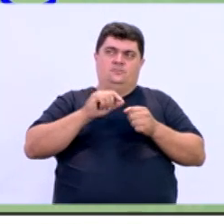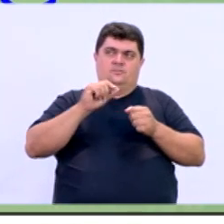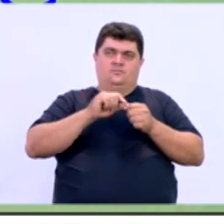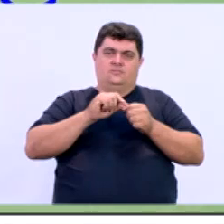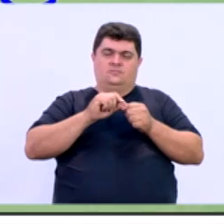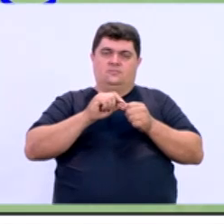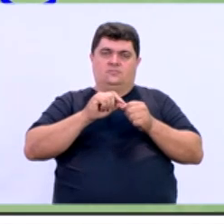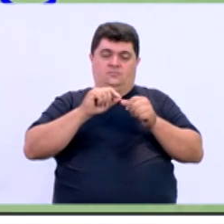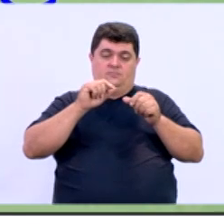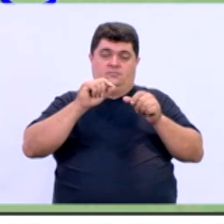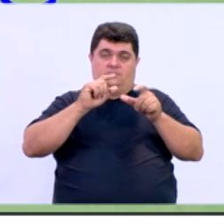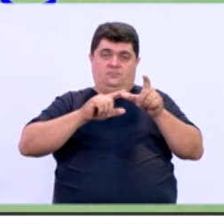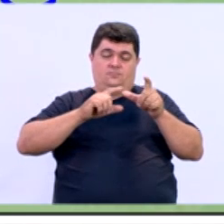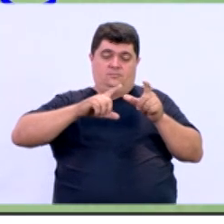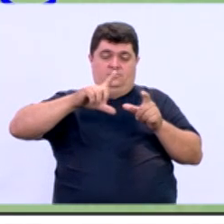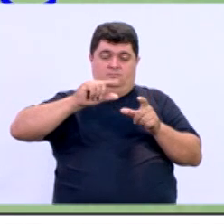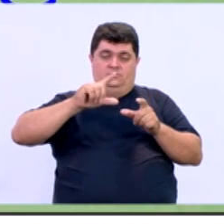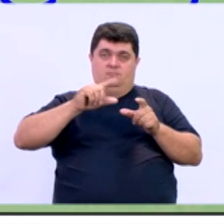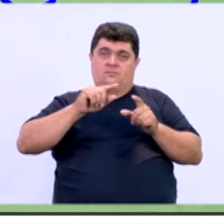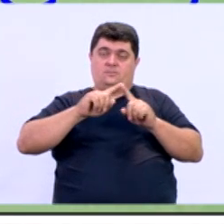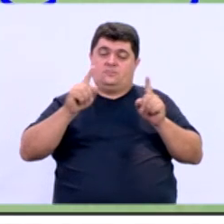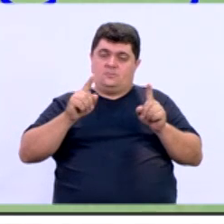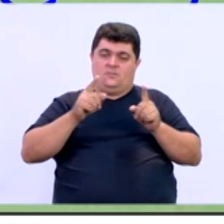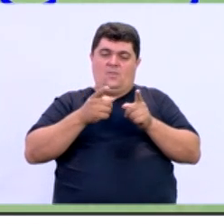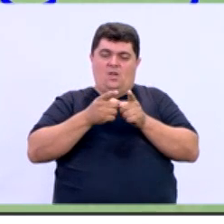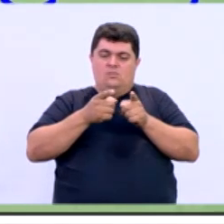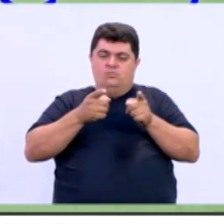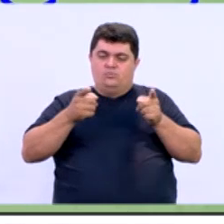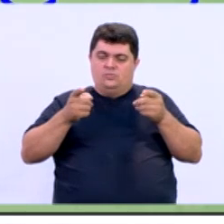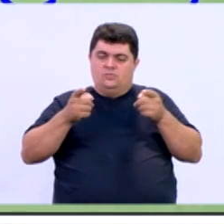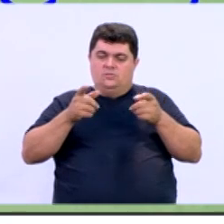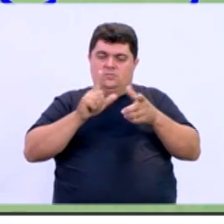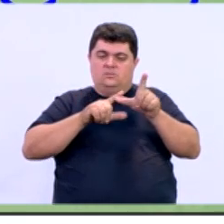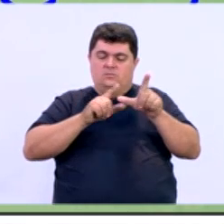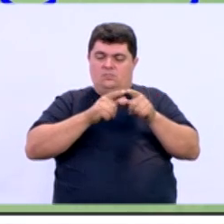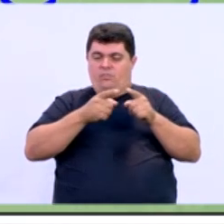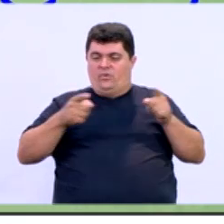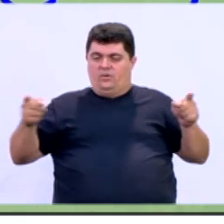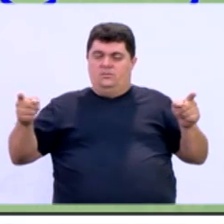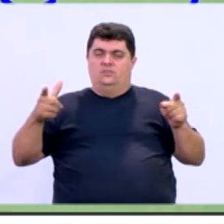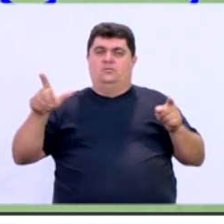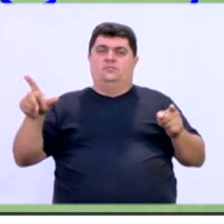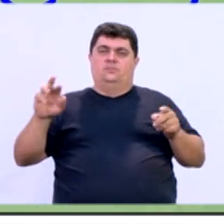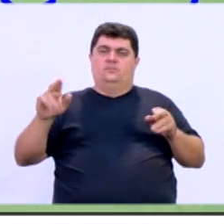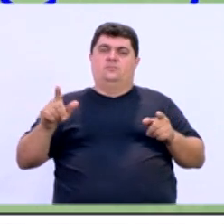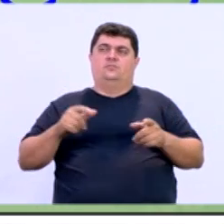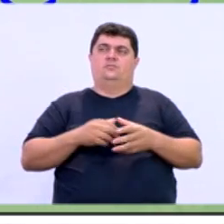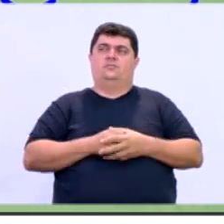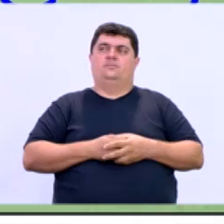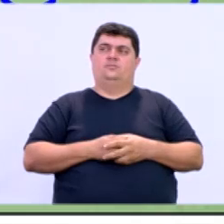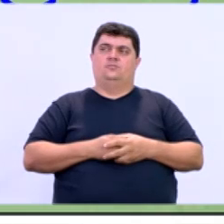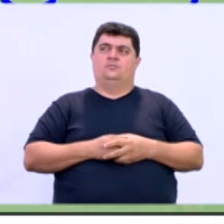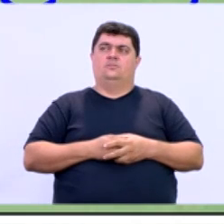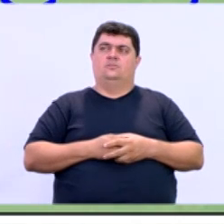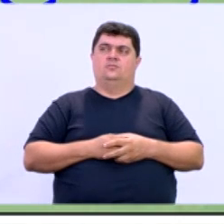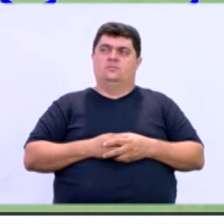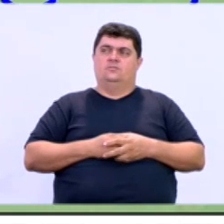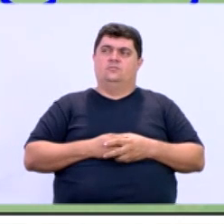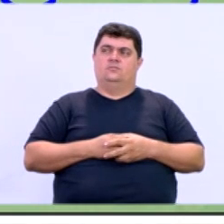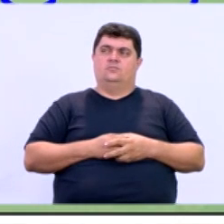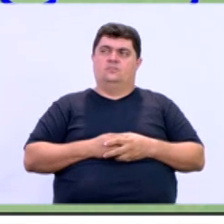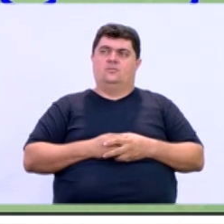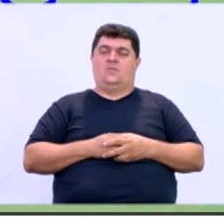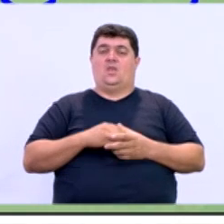tamanho que eu estou apresentando é 1, mas o tamanho máximo da informação é outro. Então, aqui nós temos o quê?